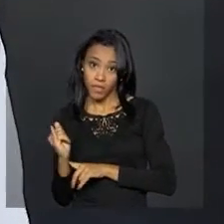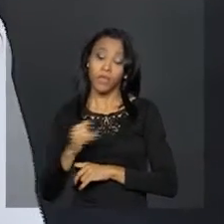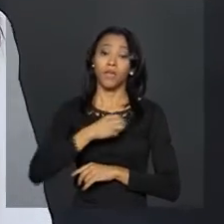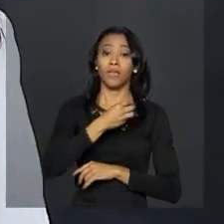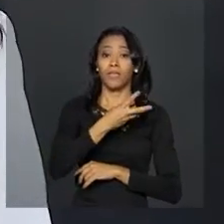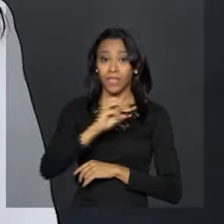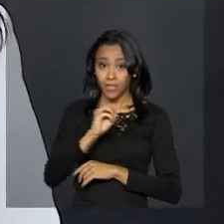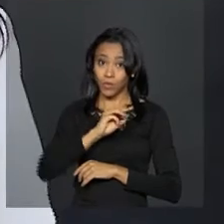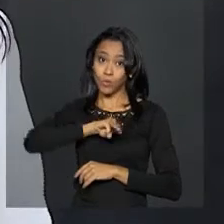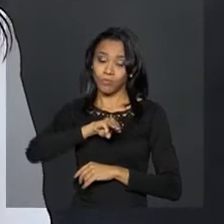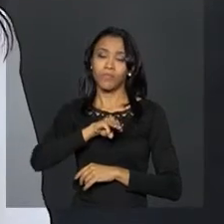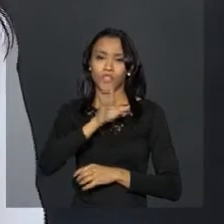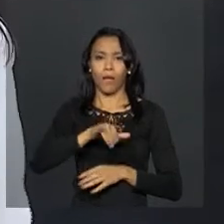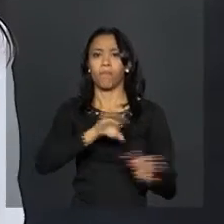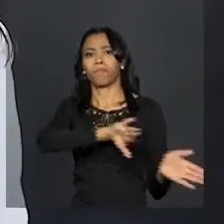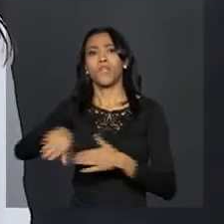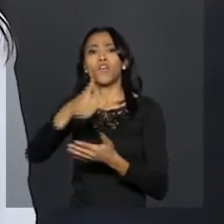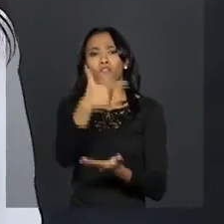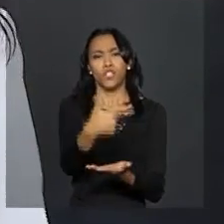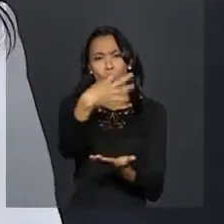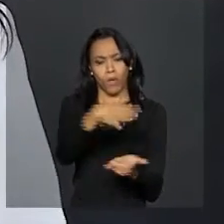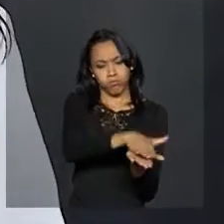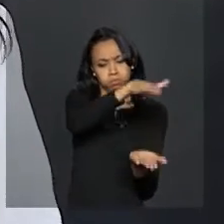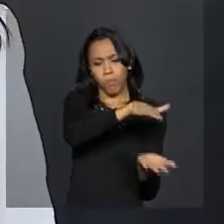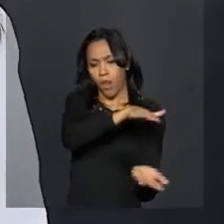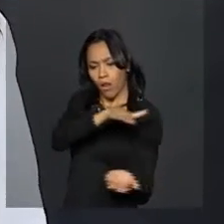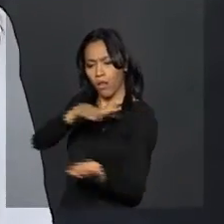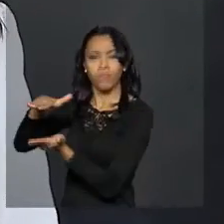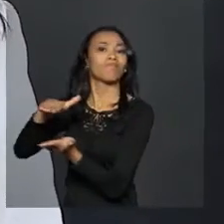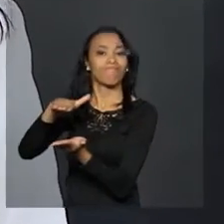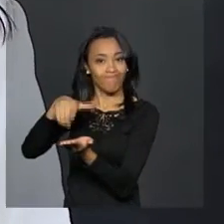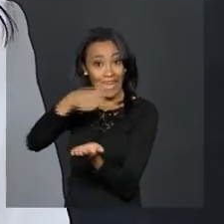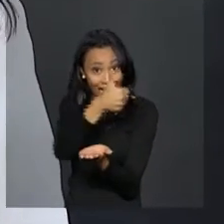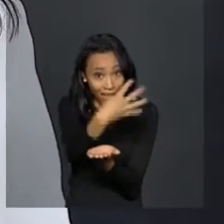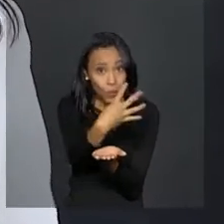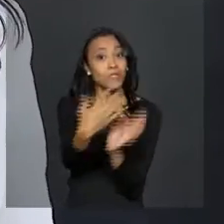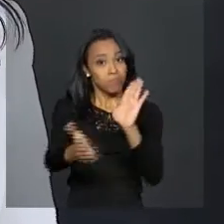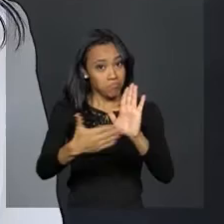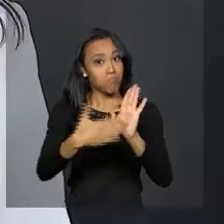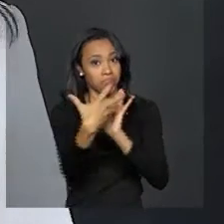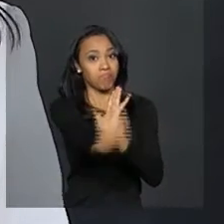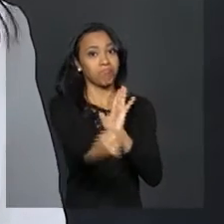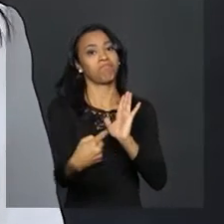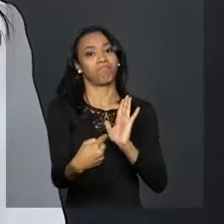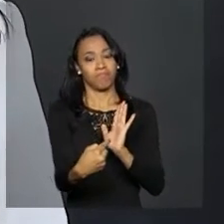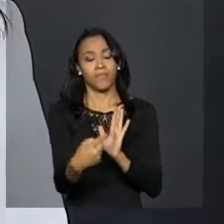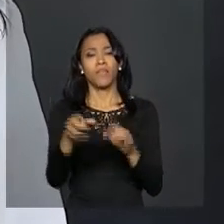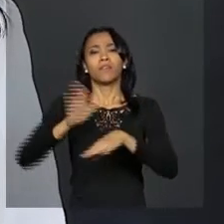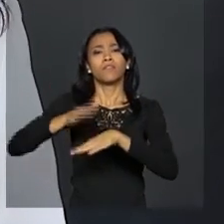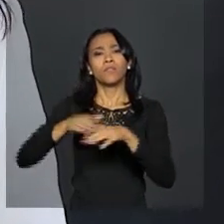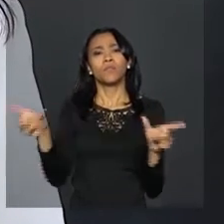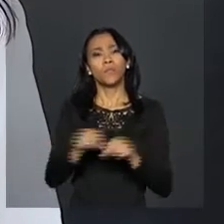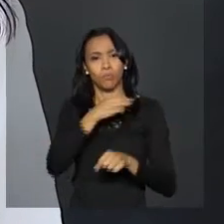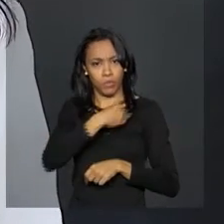R$ 11,3 bilhões licitados. Dos 24 lotes ofertados, 14 receberam propostas. De acordo com o ministro de Minas e